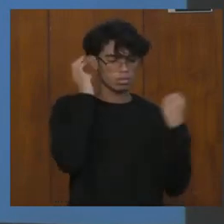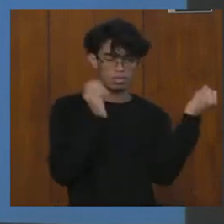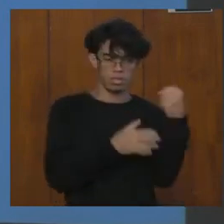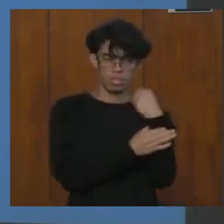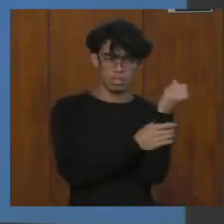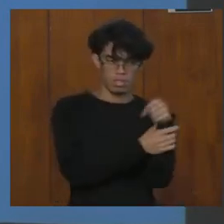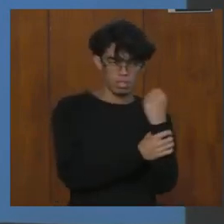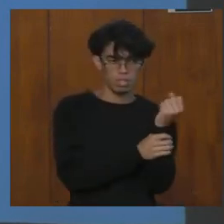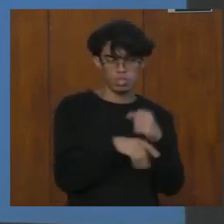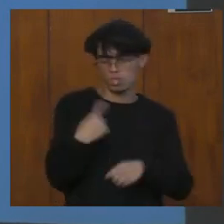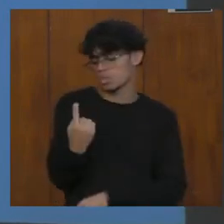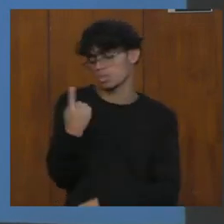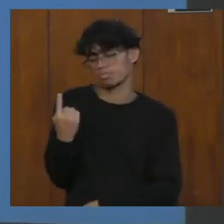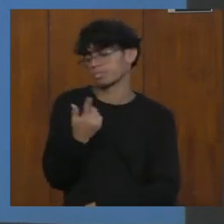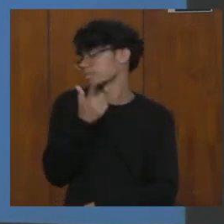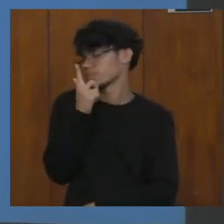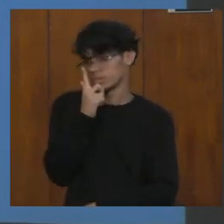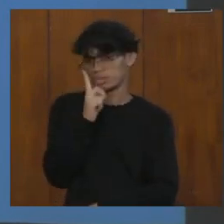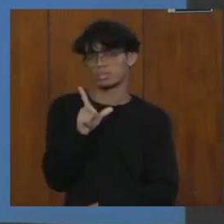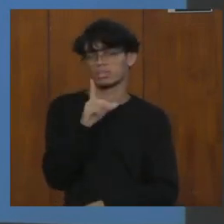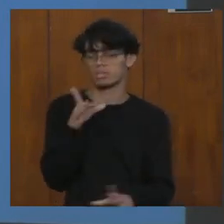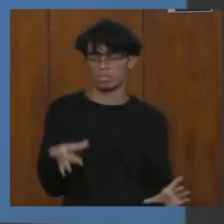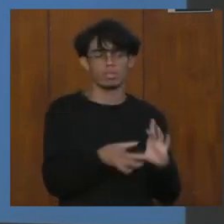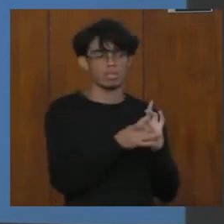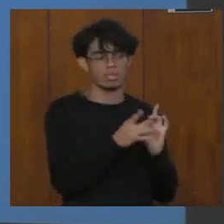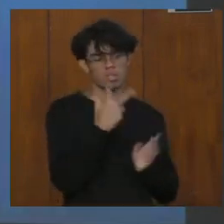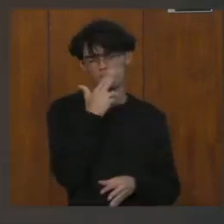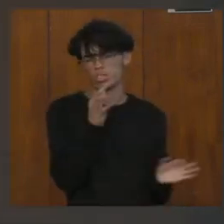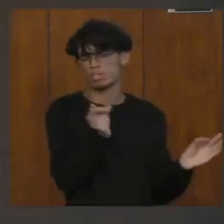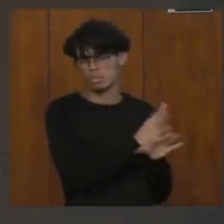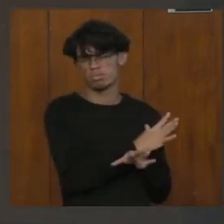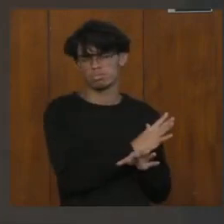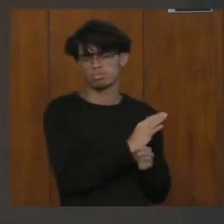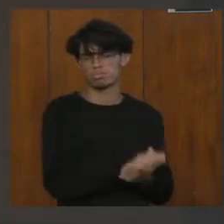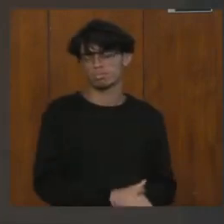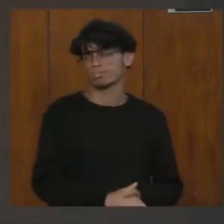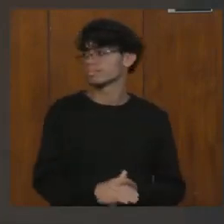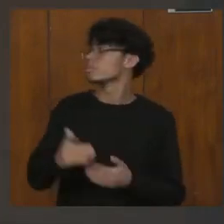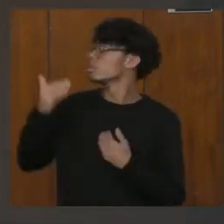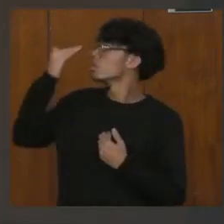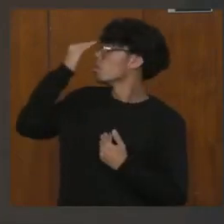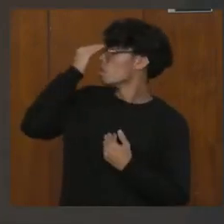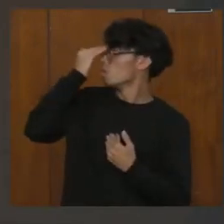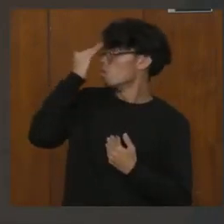não consegue trabalhar sozinho, né? Próximo, acho que acabou. Obrigada.